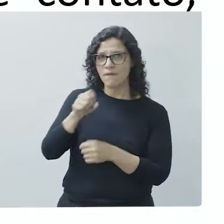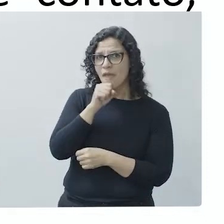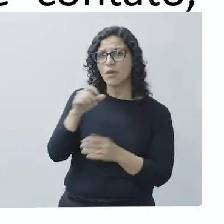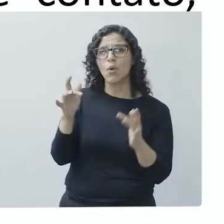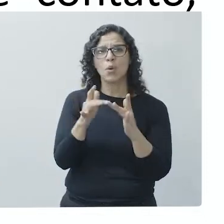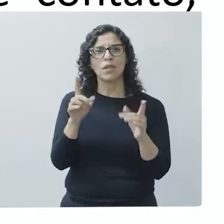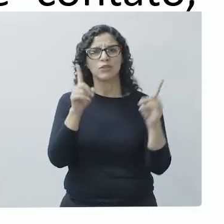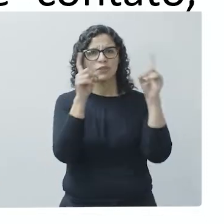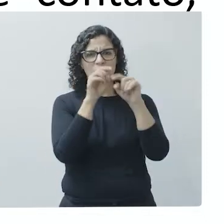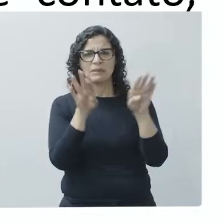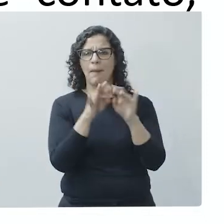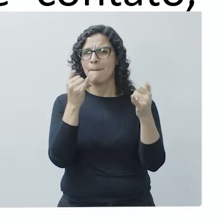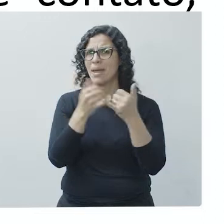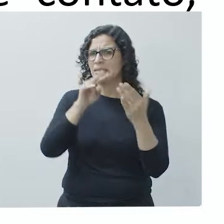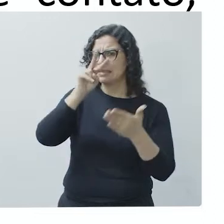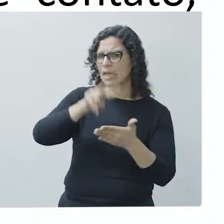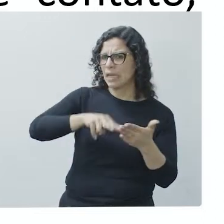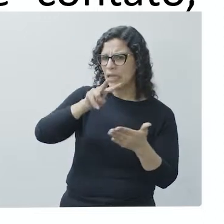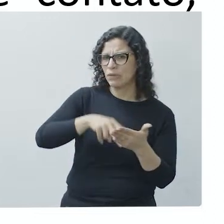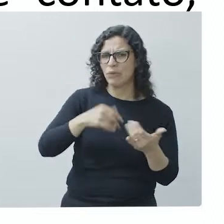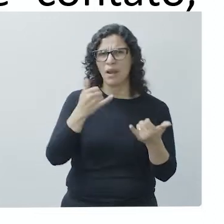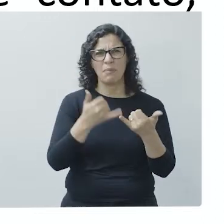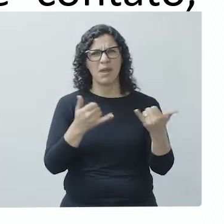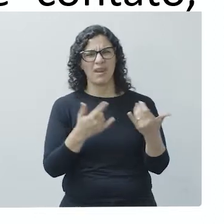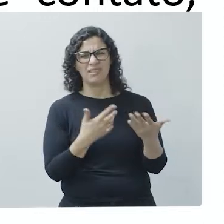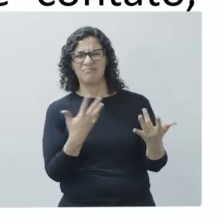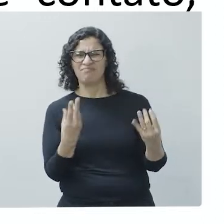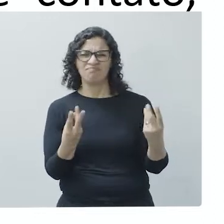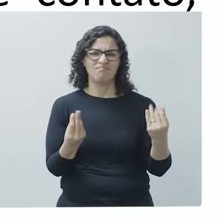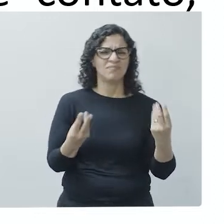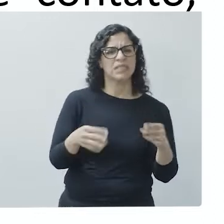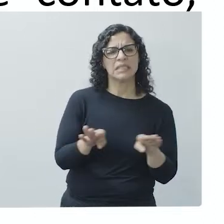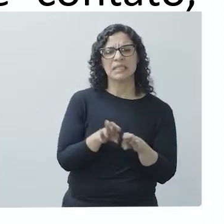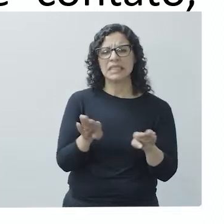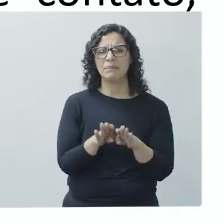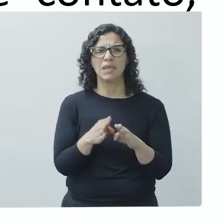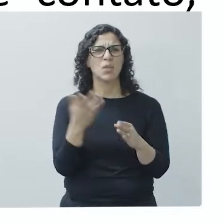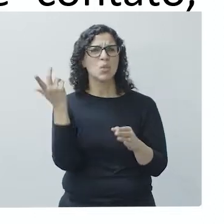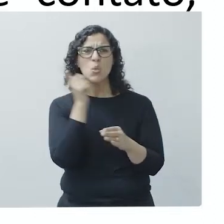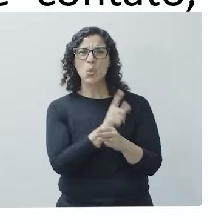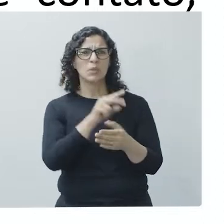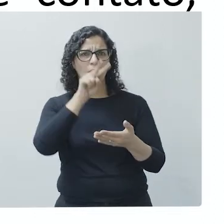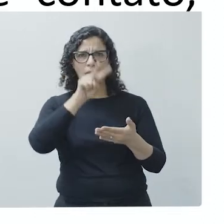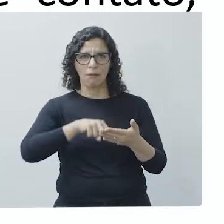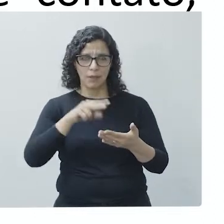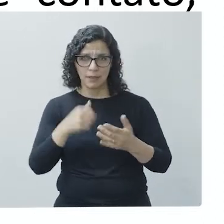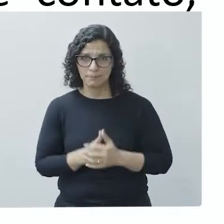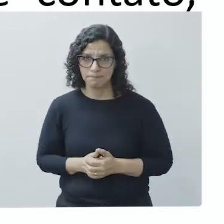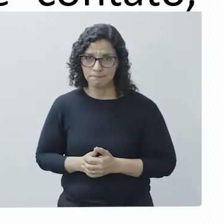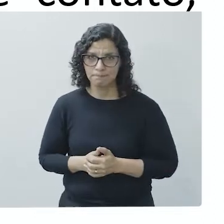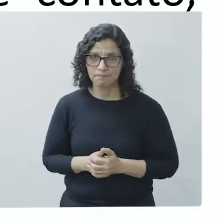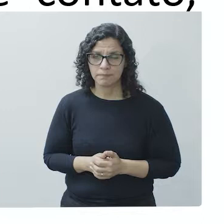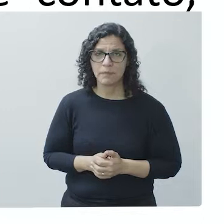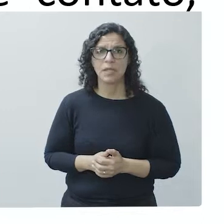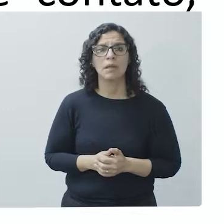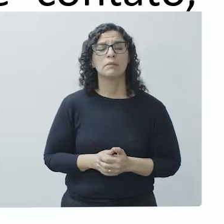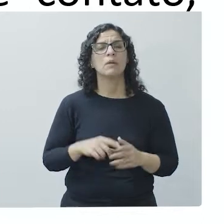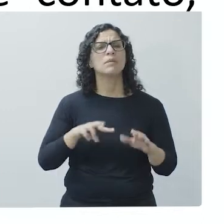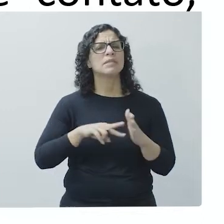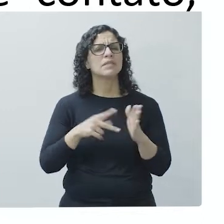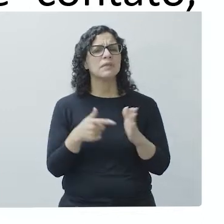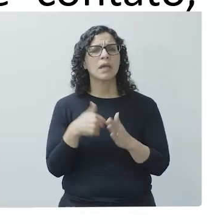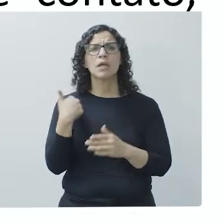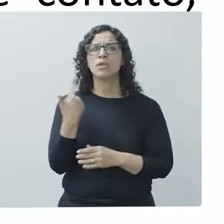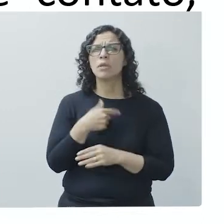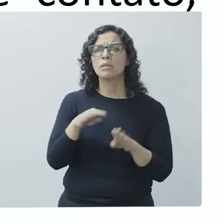contato, tornando essa leitura inquestionável e até mesmo inacessível. Para facilitar